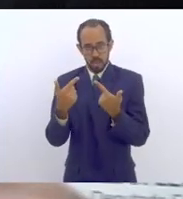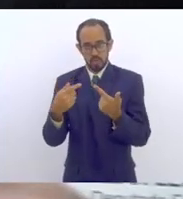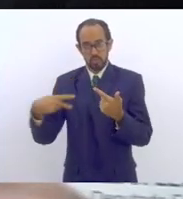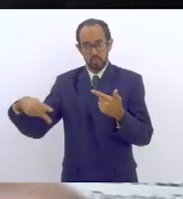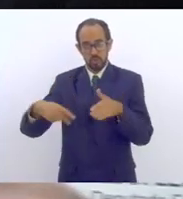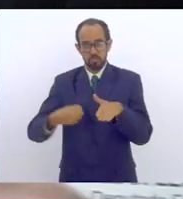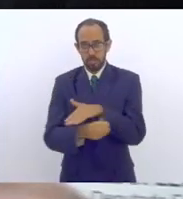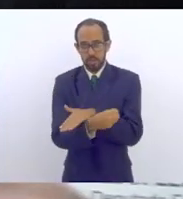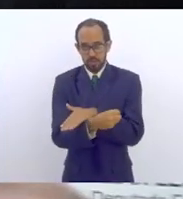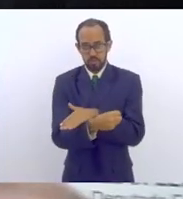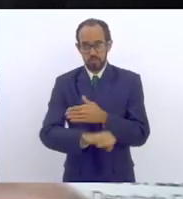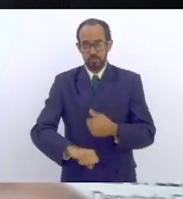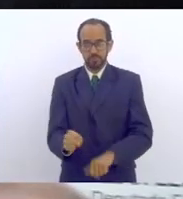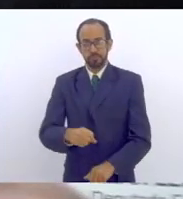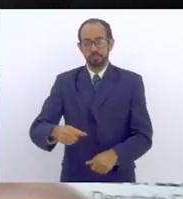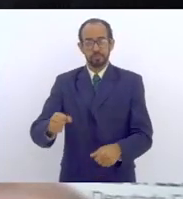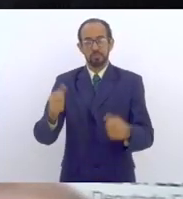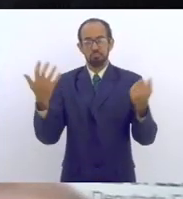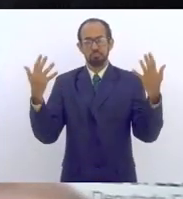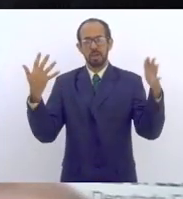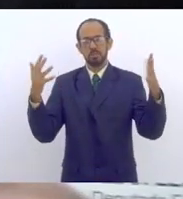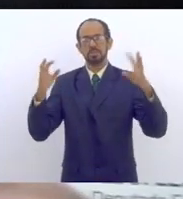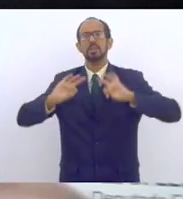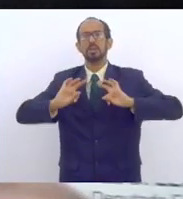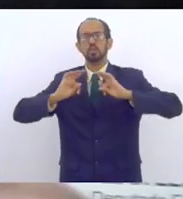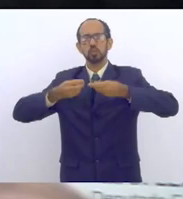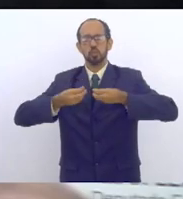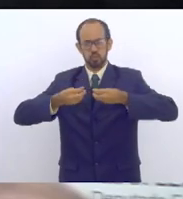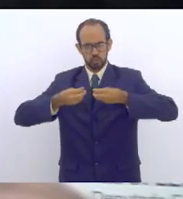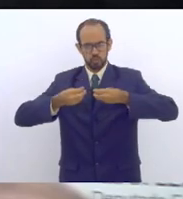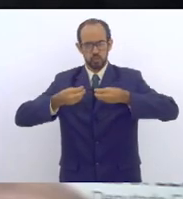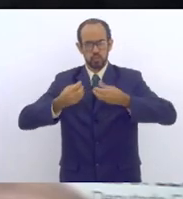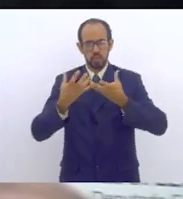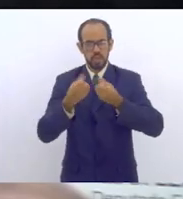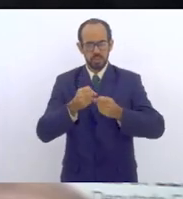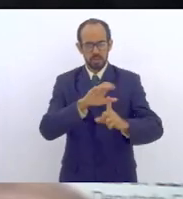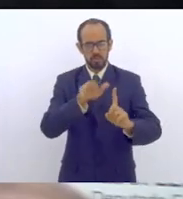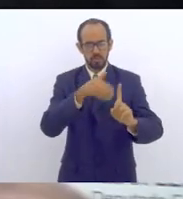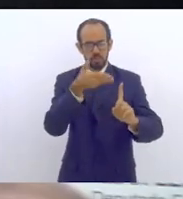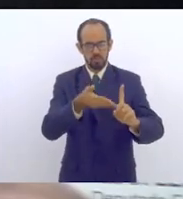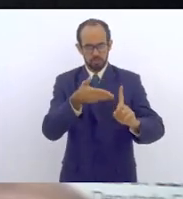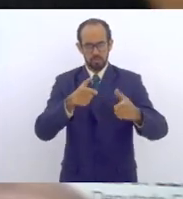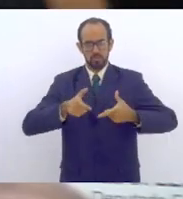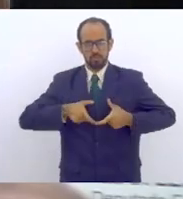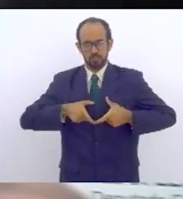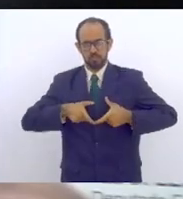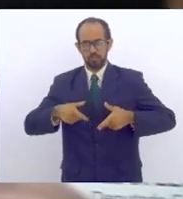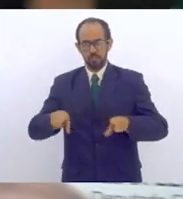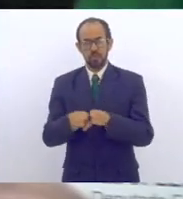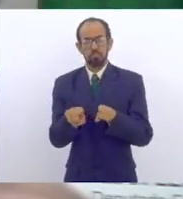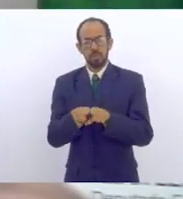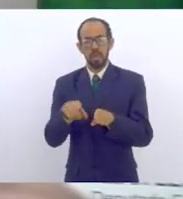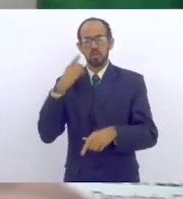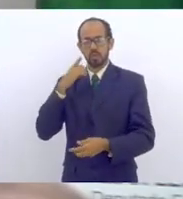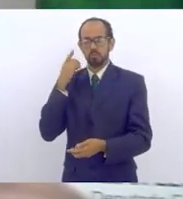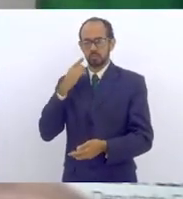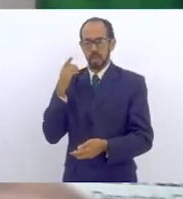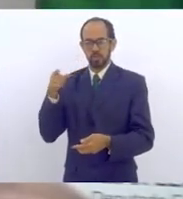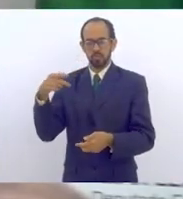parabenizar a todos que hoje recebem essa homenagem e parabenizar o deputado pela iniciativa